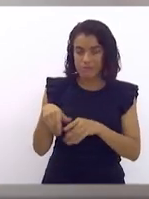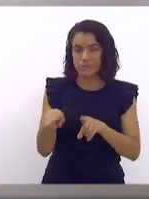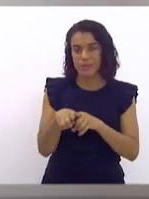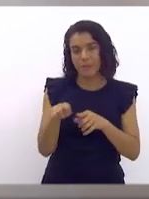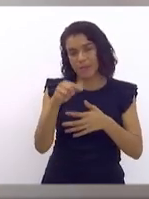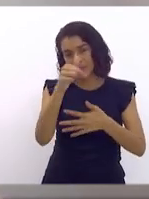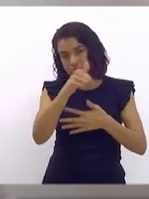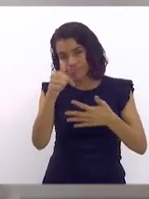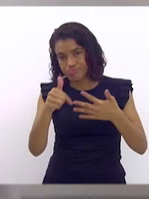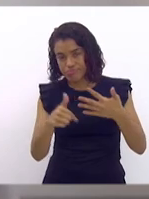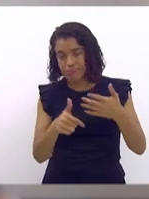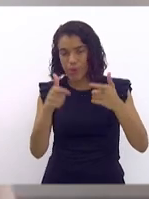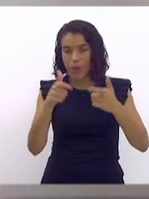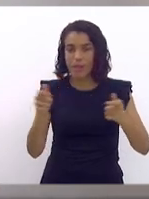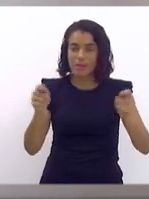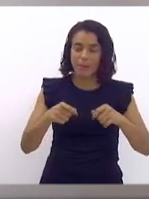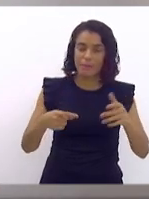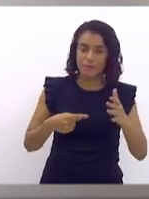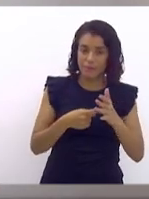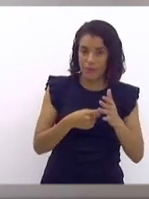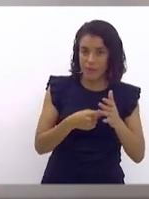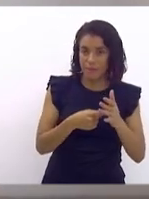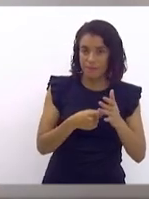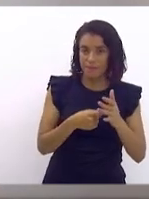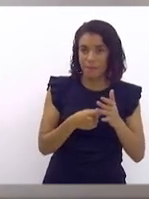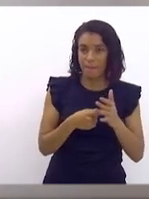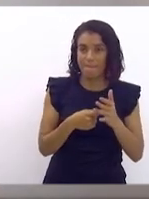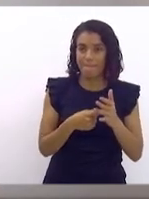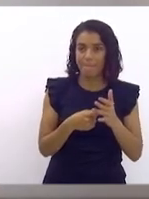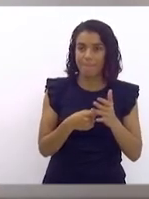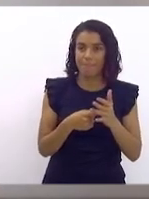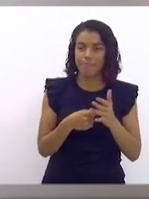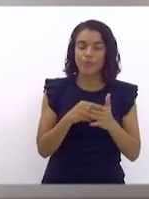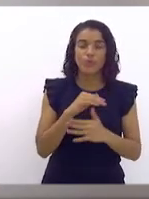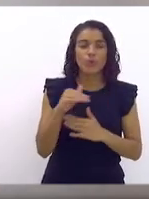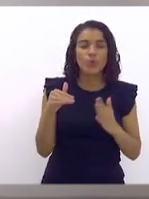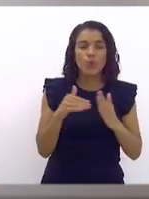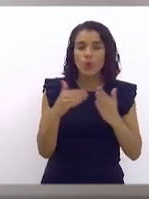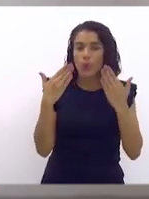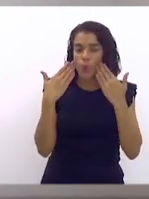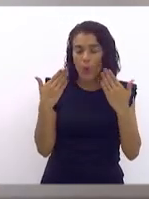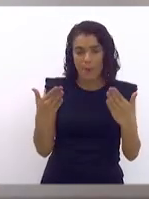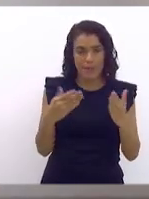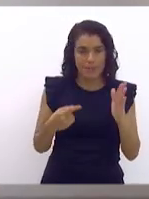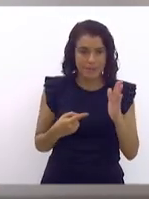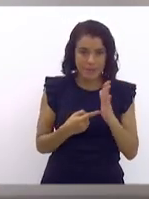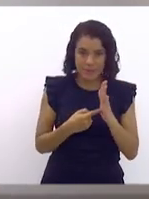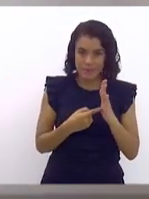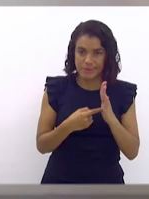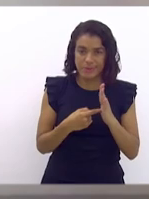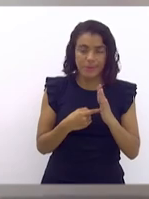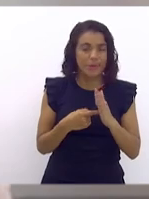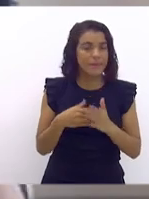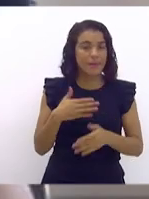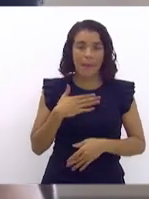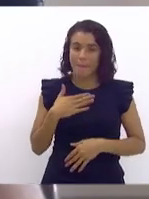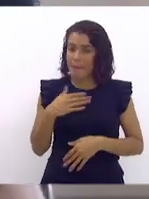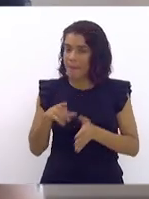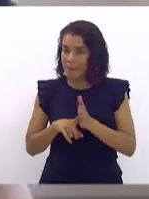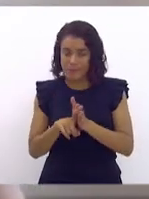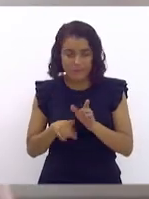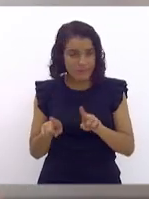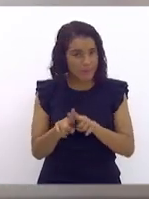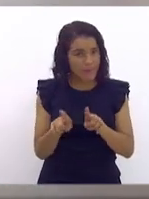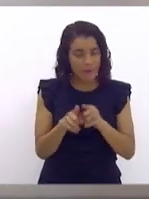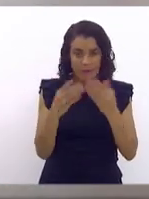de denúncia. Tudo aquilo que não é feito, né, que não aparece nas denúncias, nas nossas pesquisas também não vão